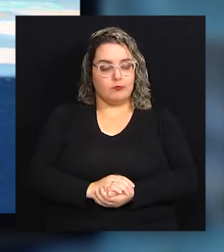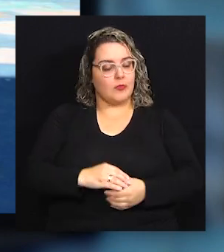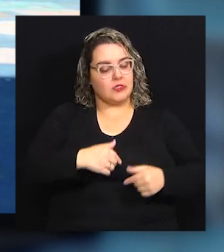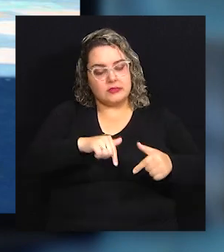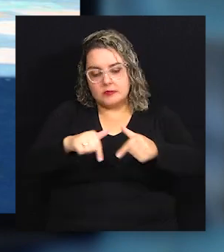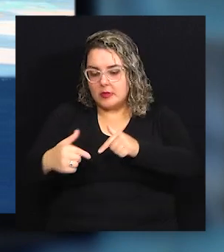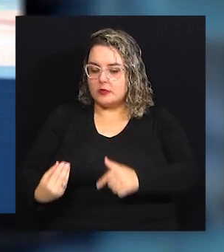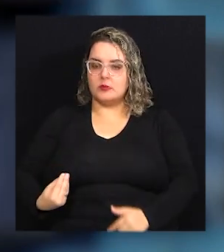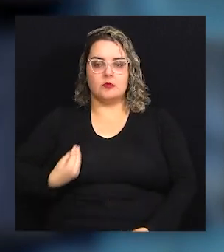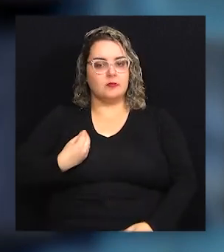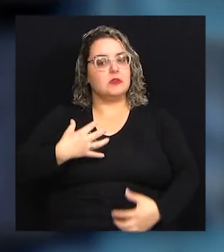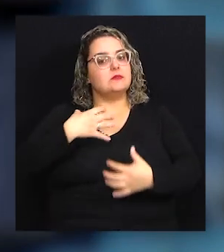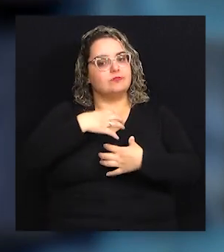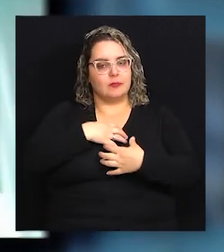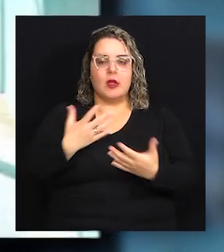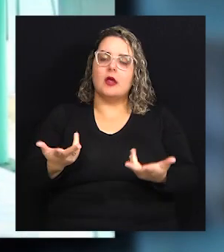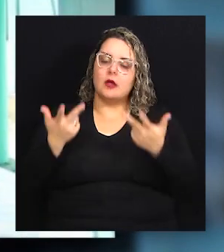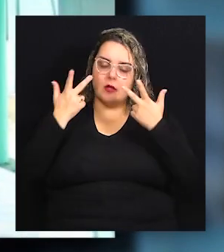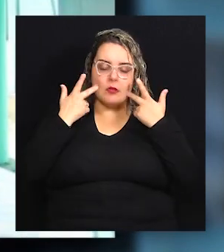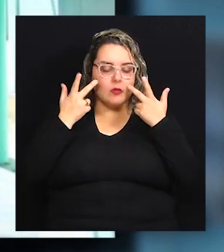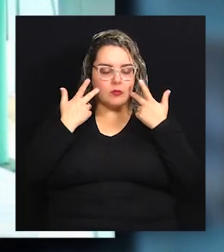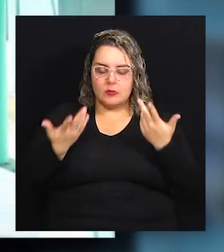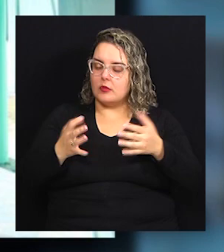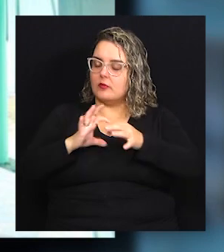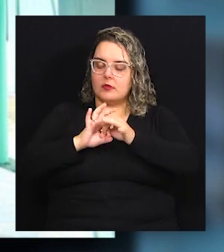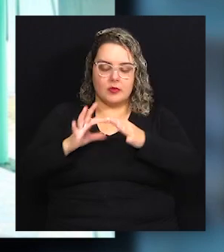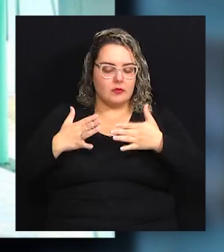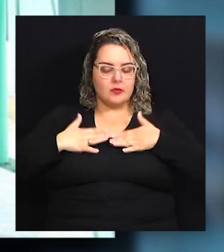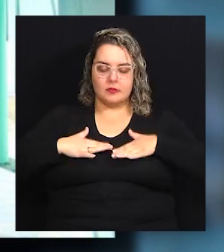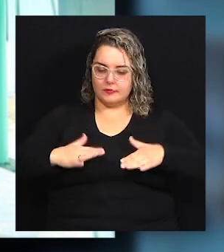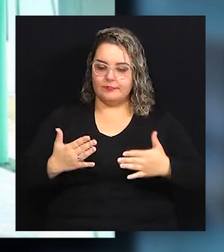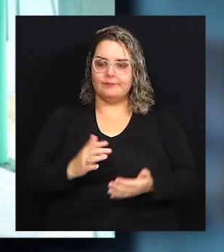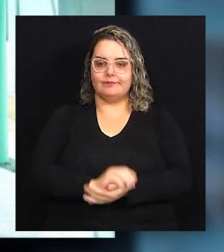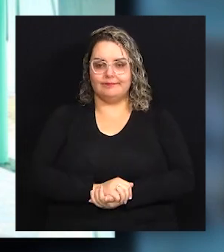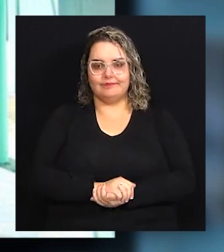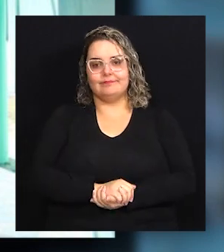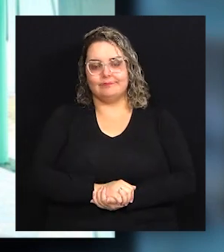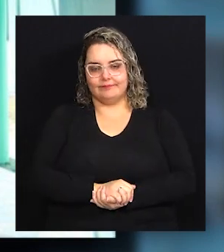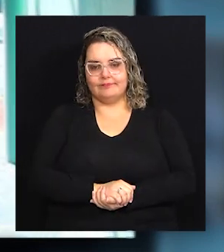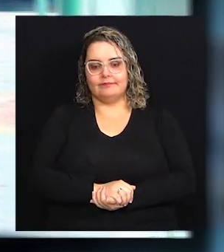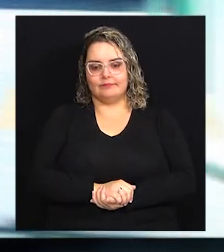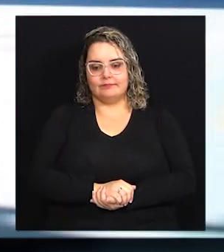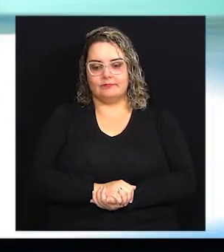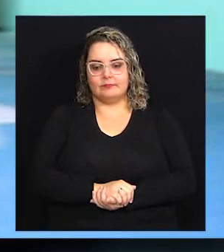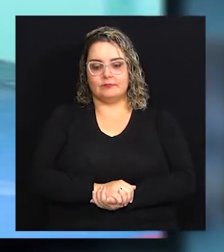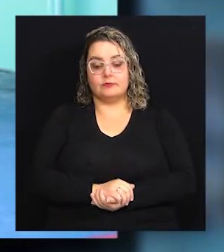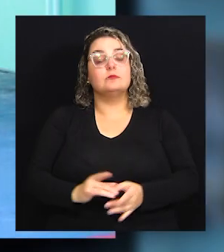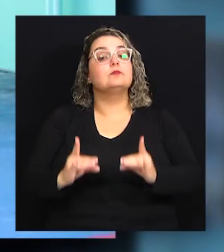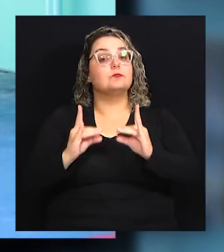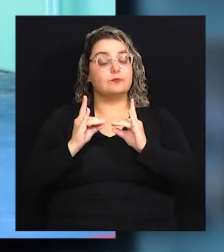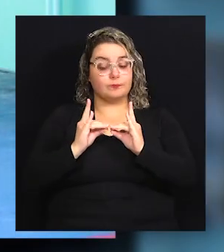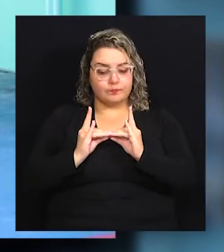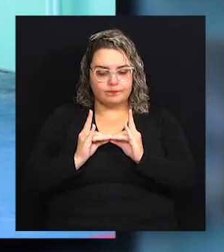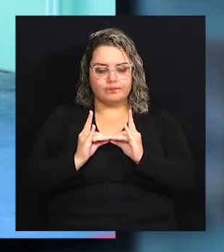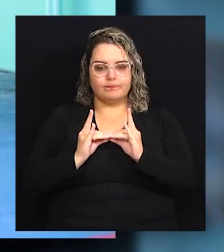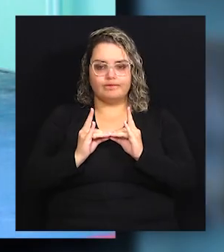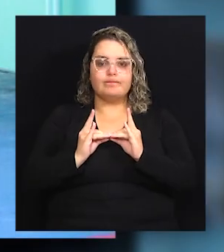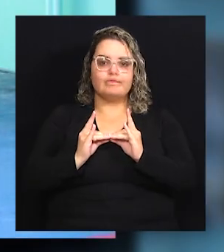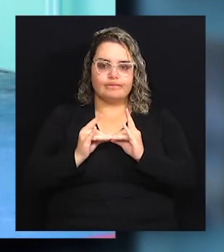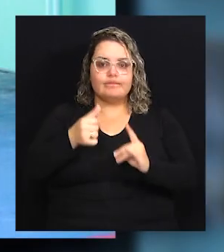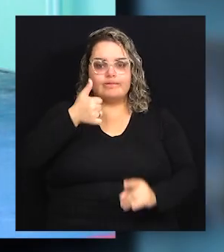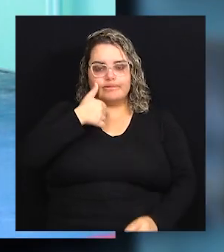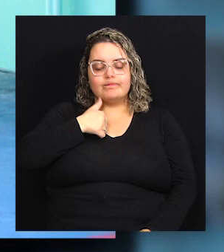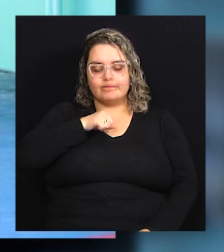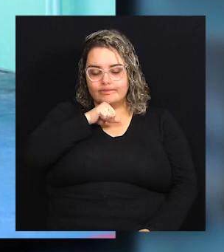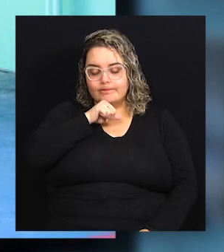mexe com vidas, com emoções, então tudo bem, fica à vontade. No velório,